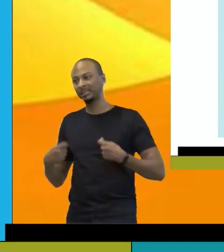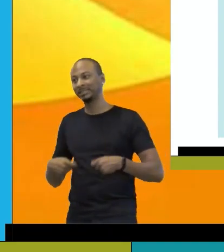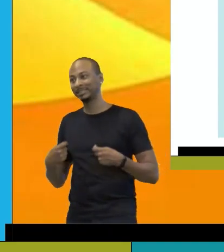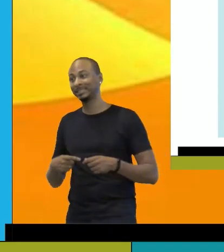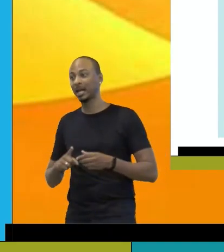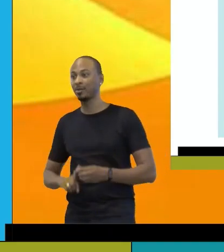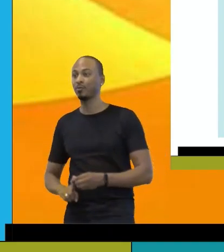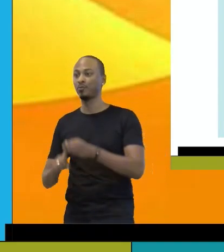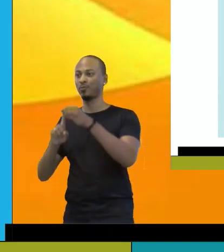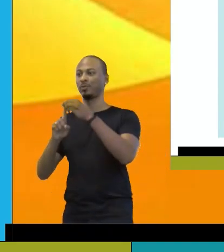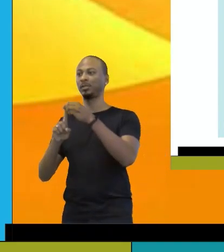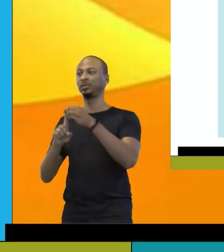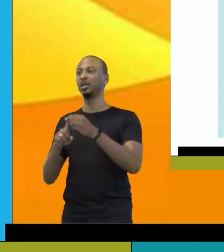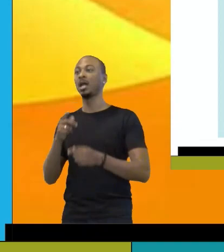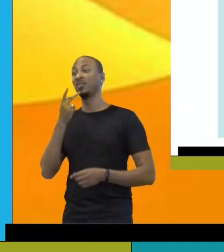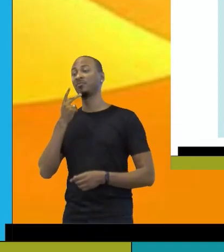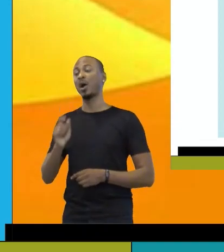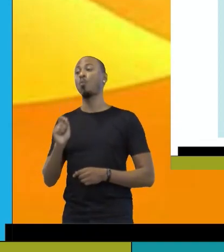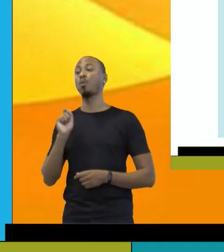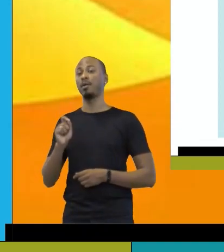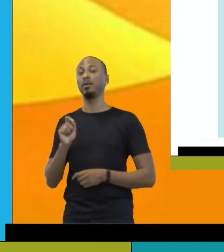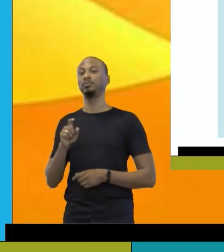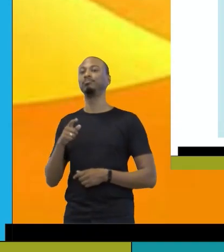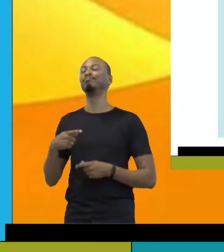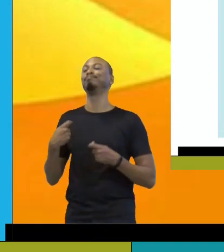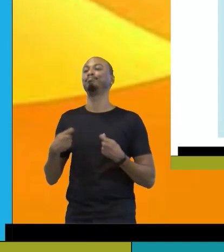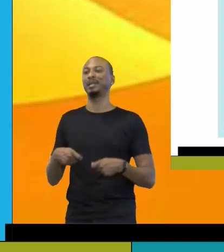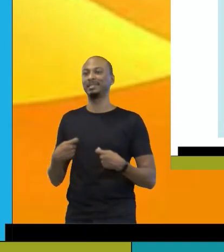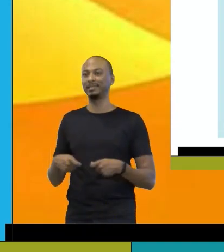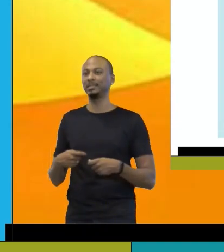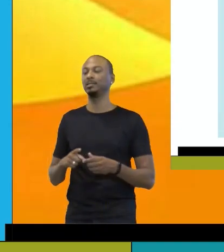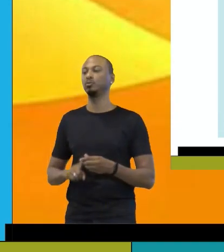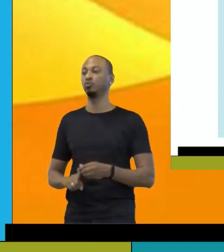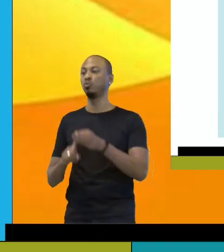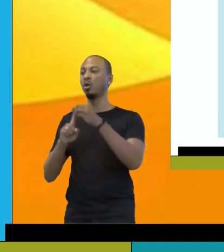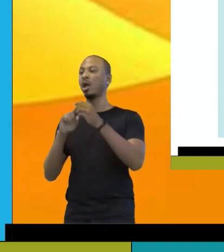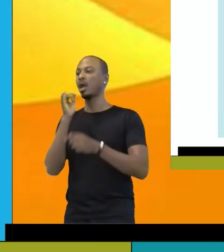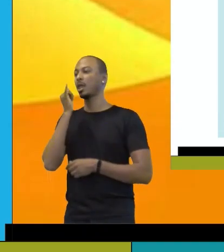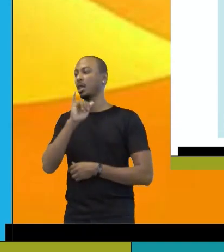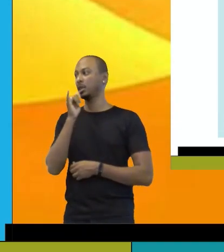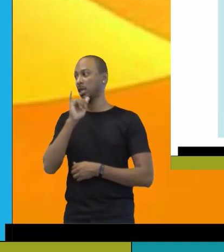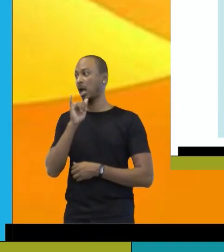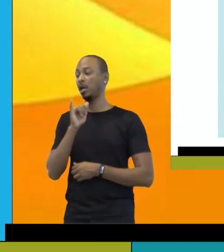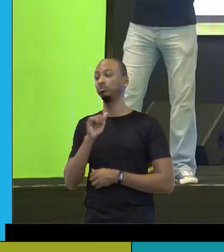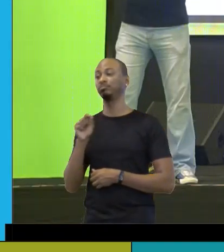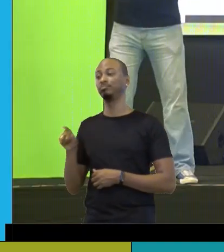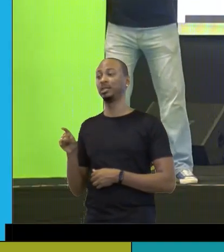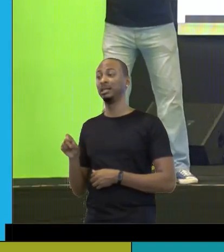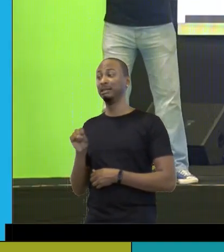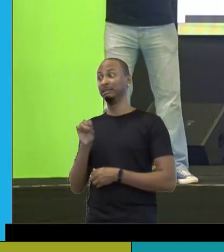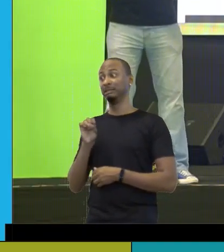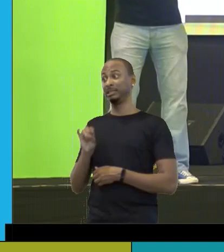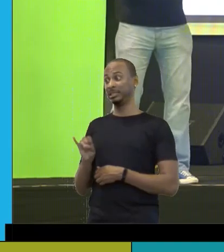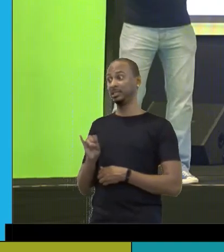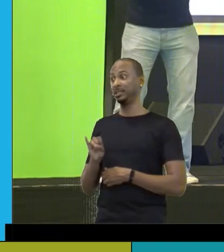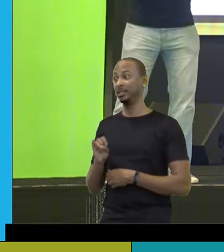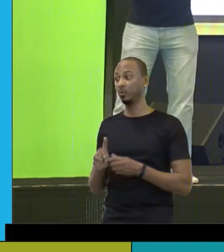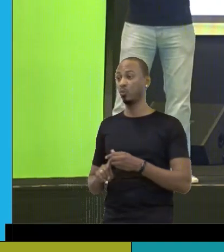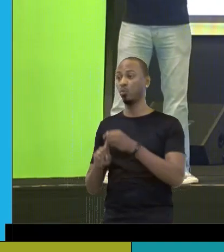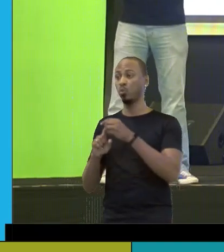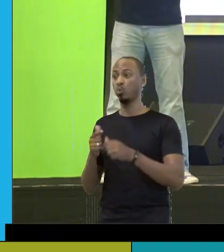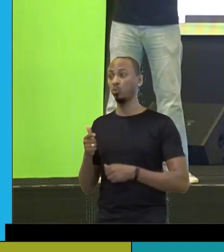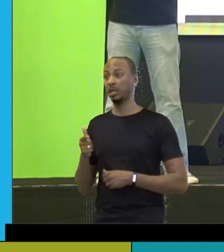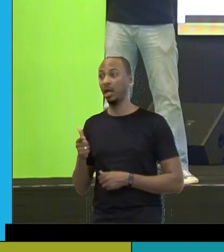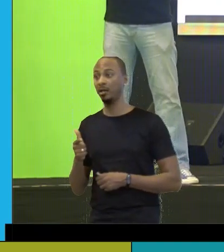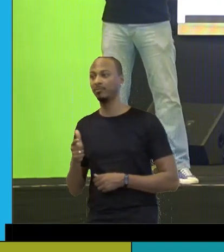XV dizia que era preciso unificar a Itália, pois do contrário a Itália continuaria sendo deixada